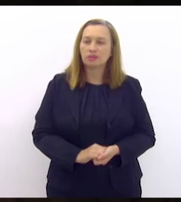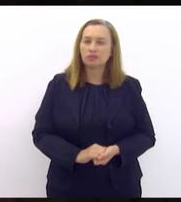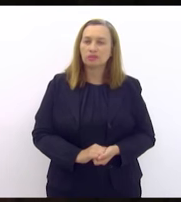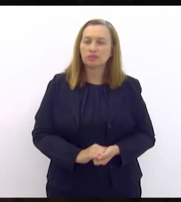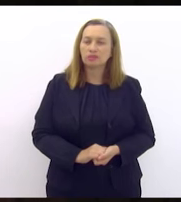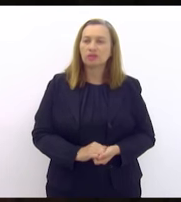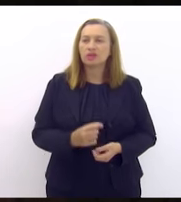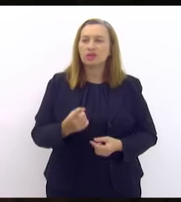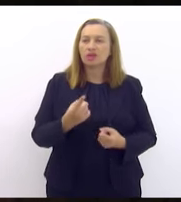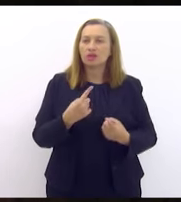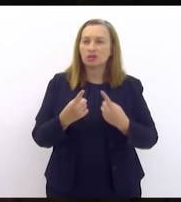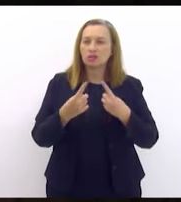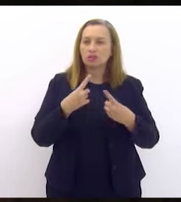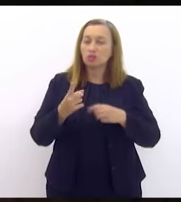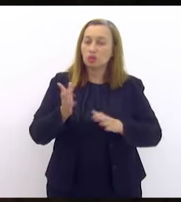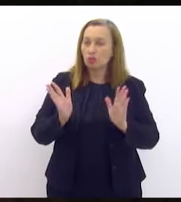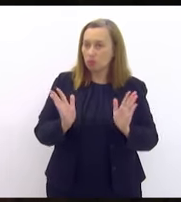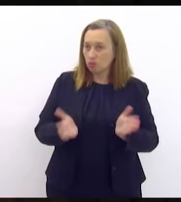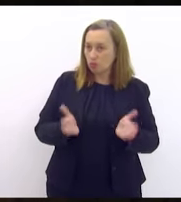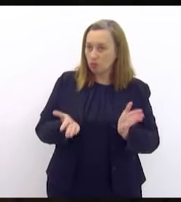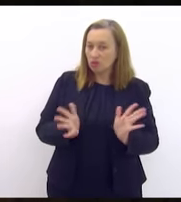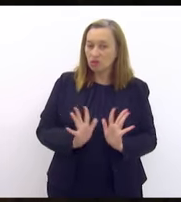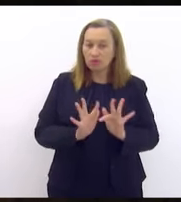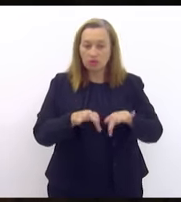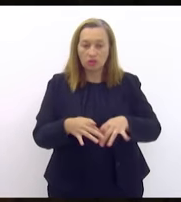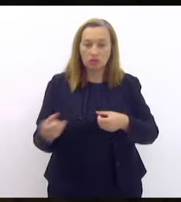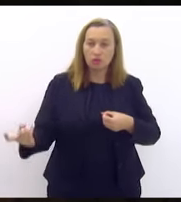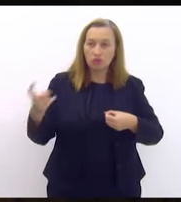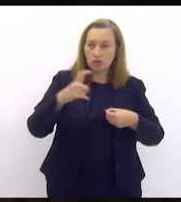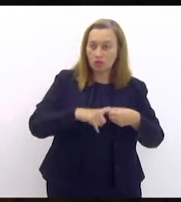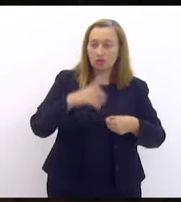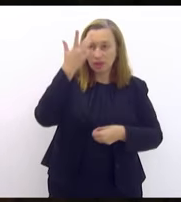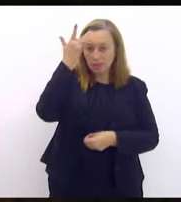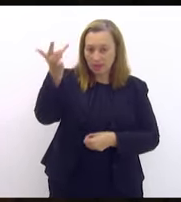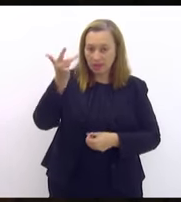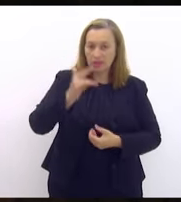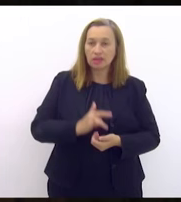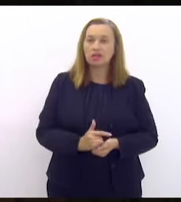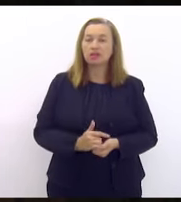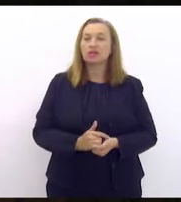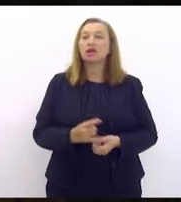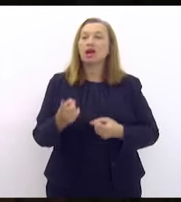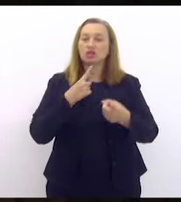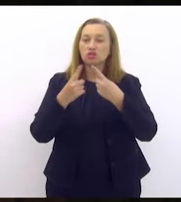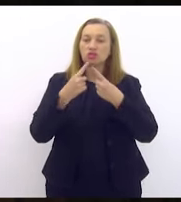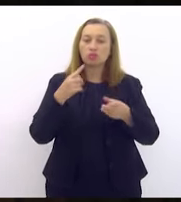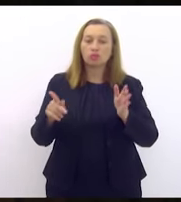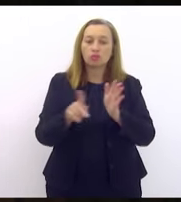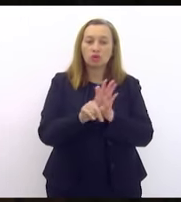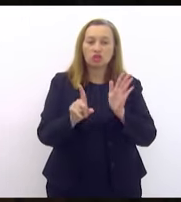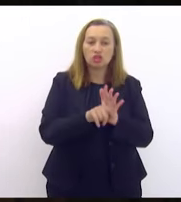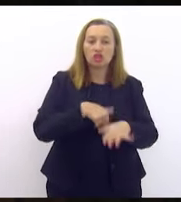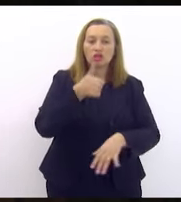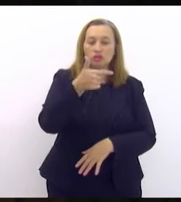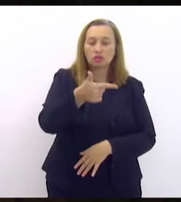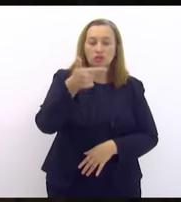as discussões por hoje foram encerradas e retorna amanhã às discussões do projeto